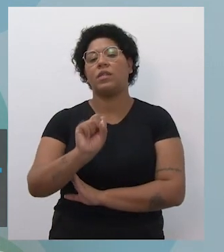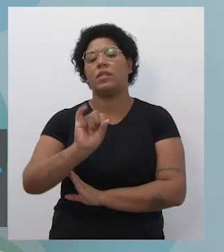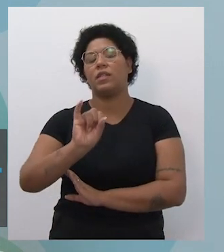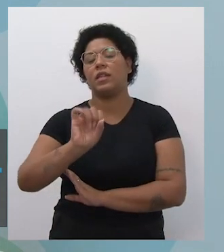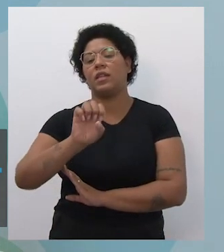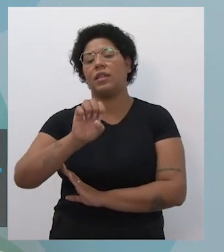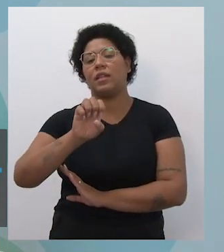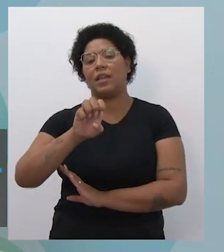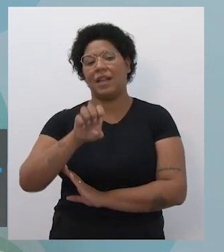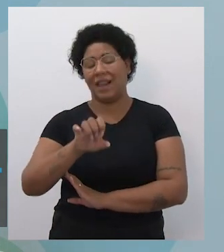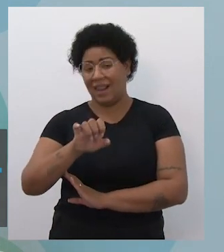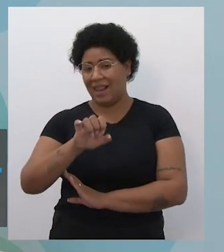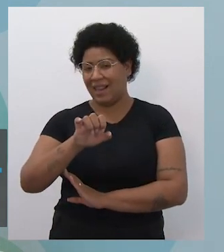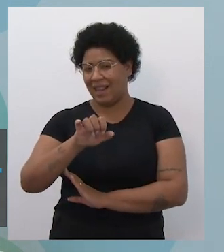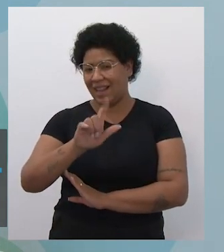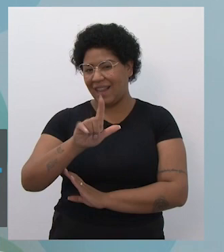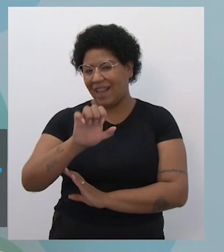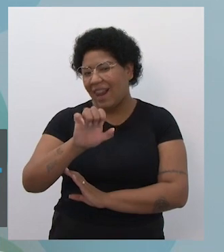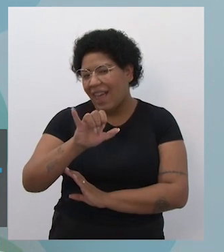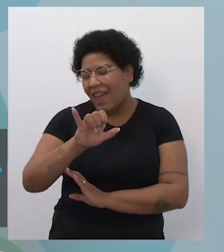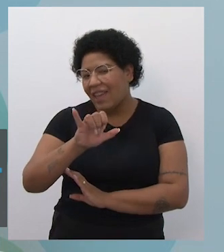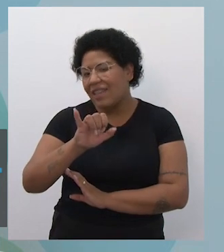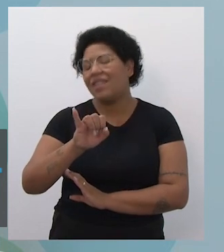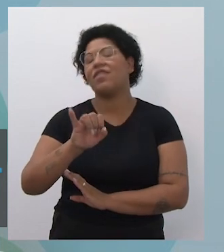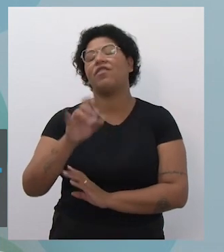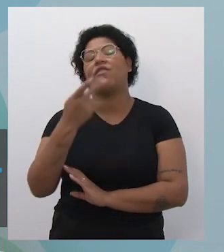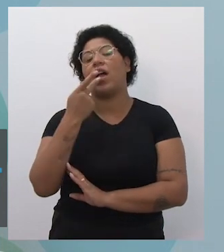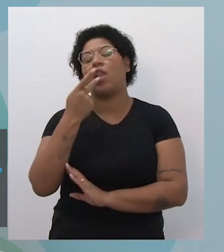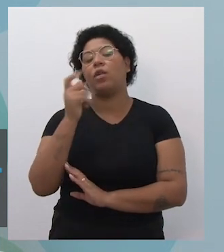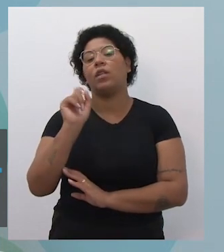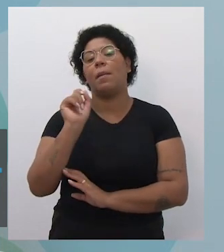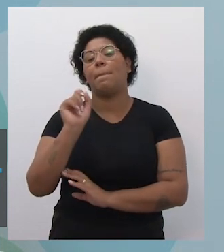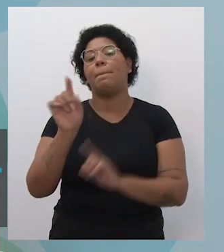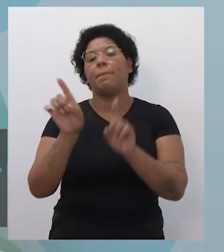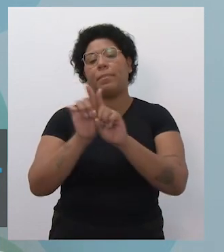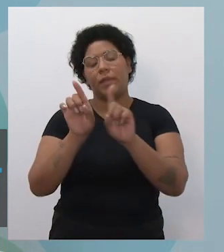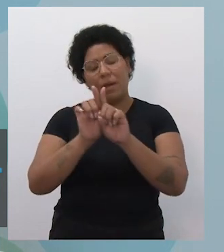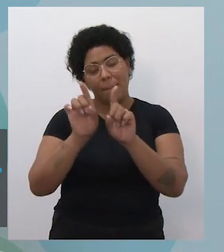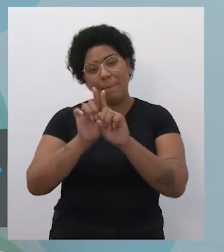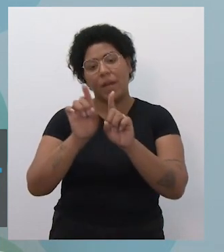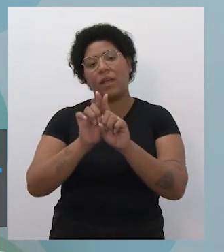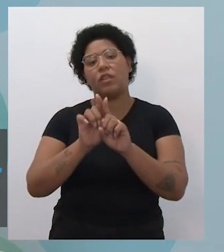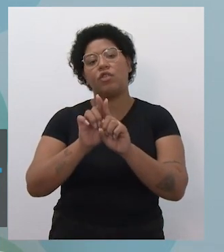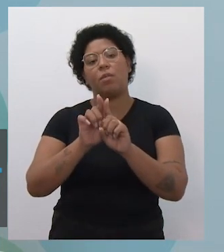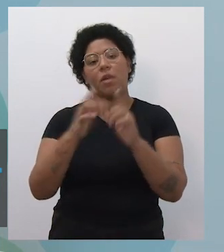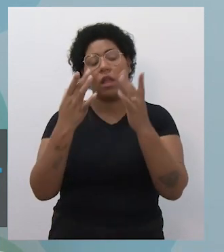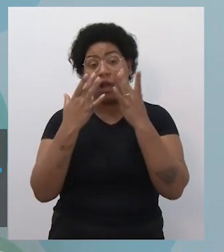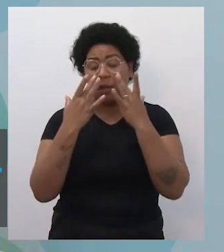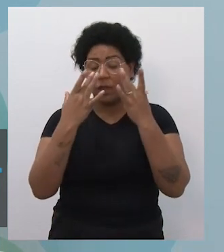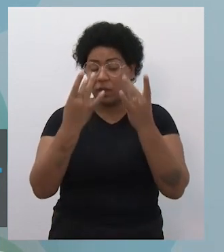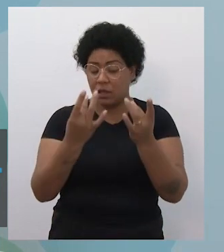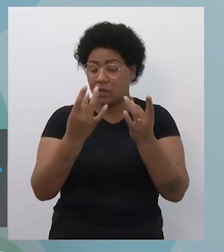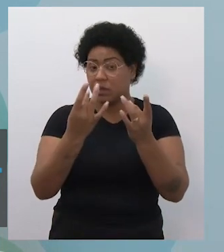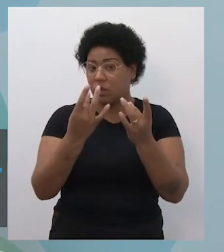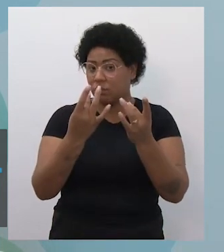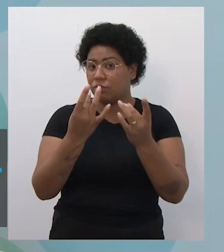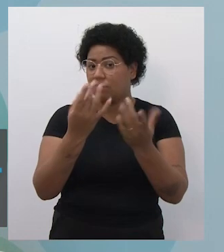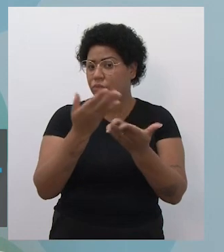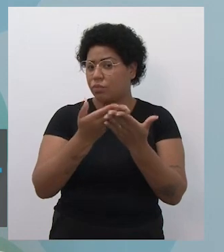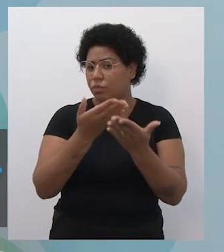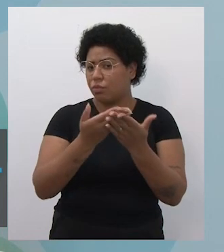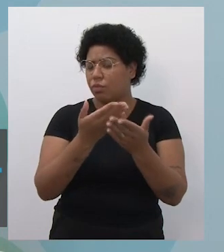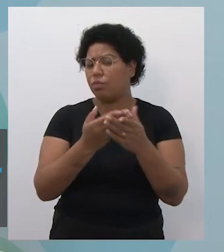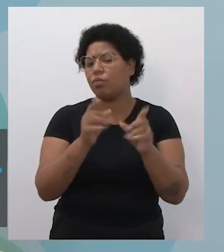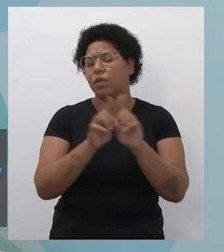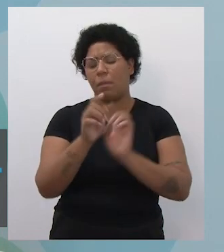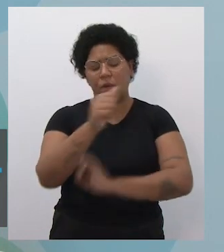de atividades colaborativas. Professor Marcelo também fala da orientação aos estudos, né, com acolhimento e com diálogo com